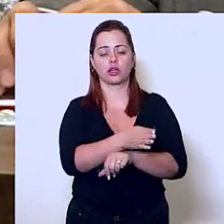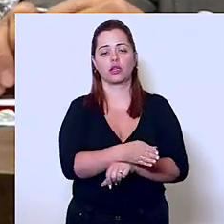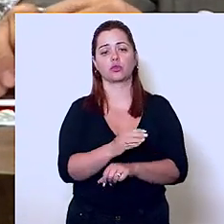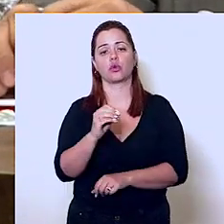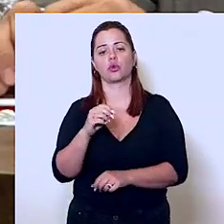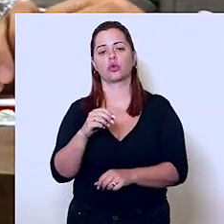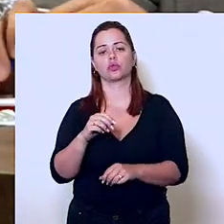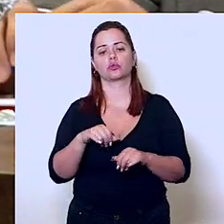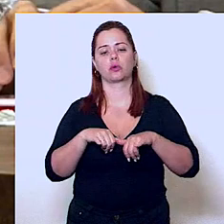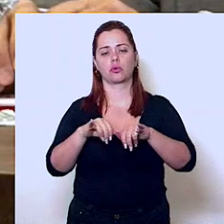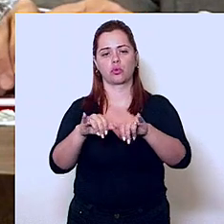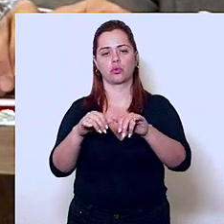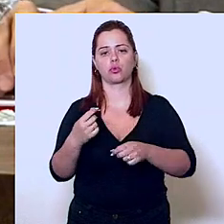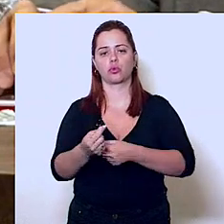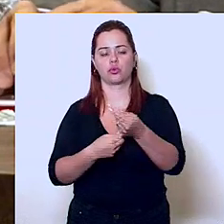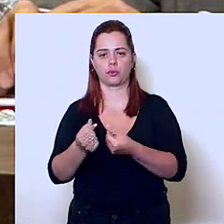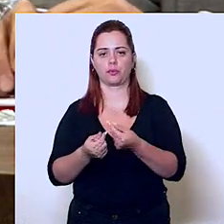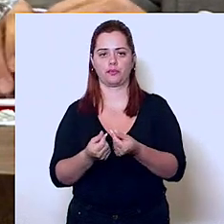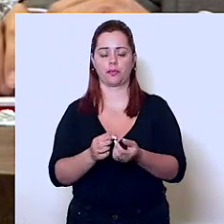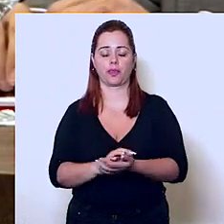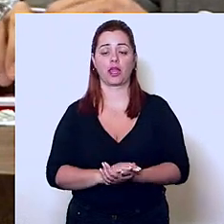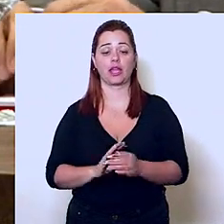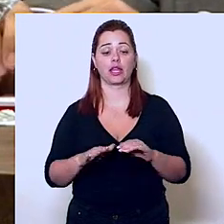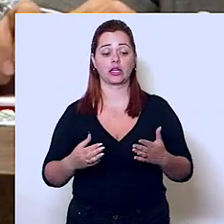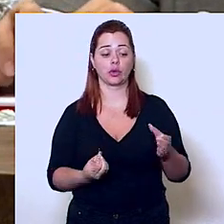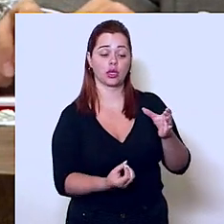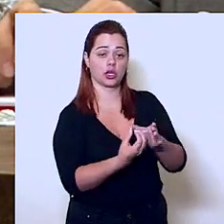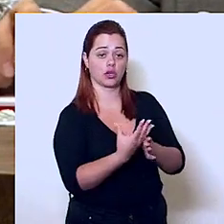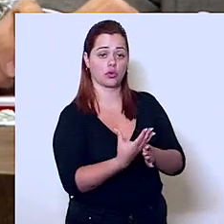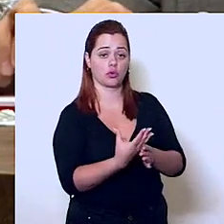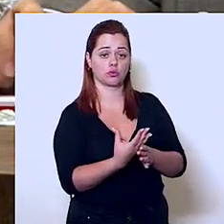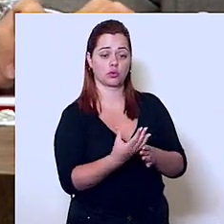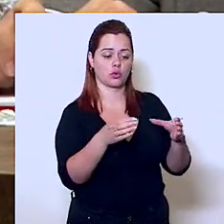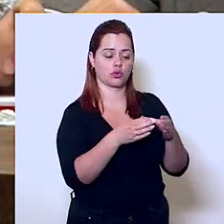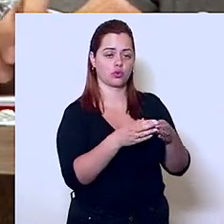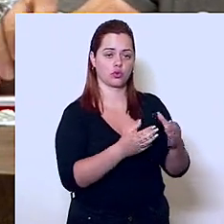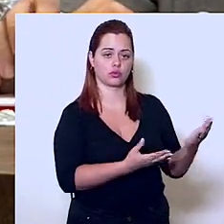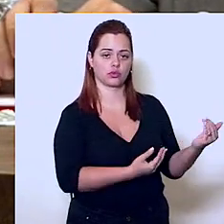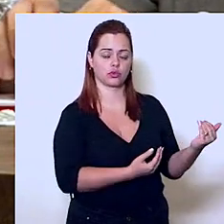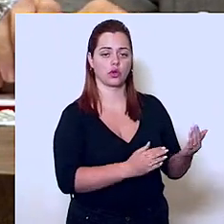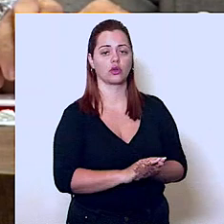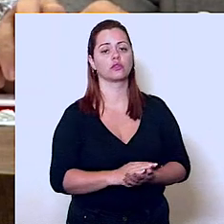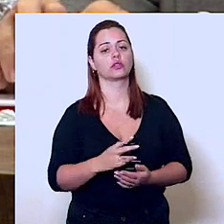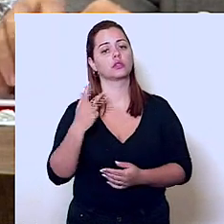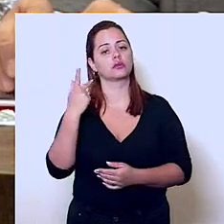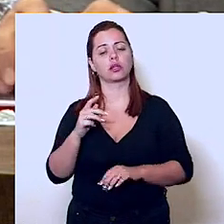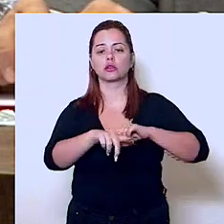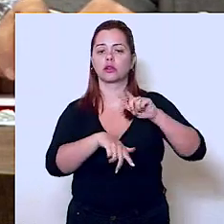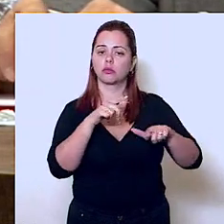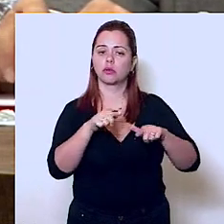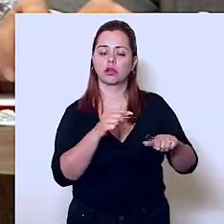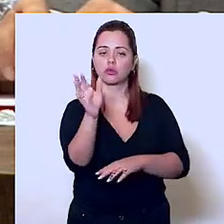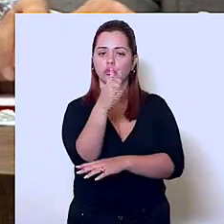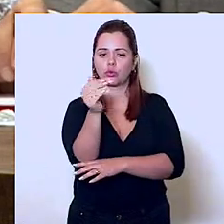Comercial, criou lá uma equipe de jovens e atuantes diplomatas, o Carlos Átila, que foi o meu